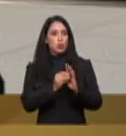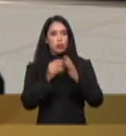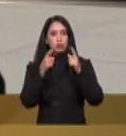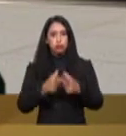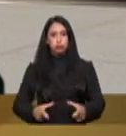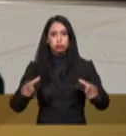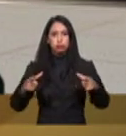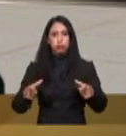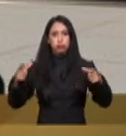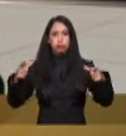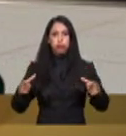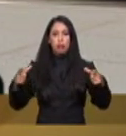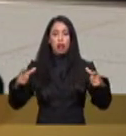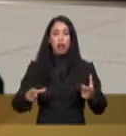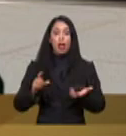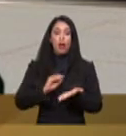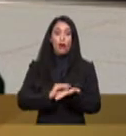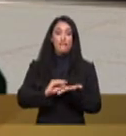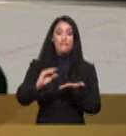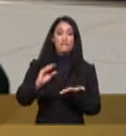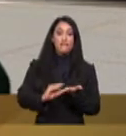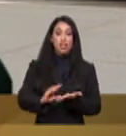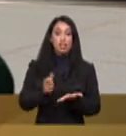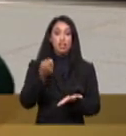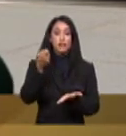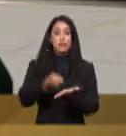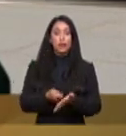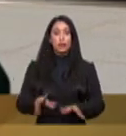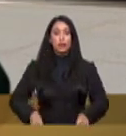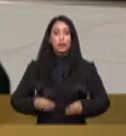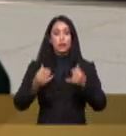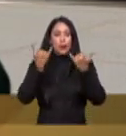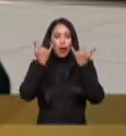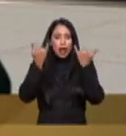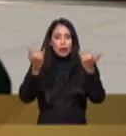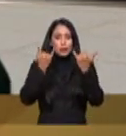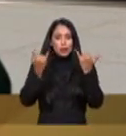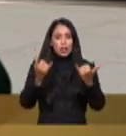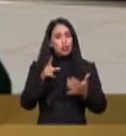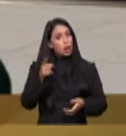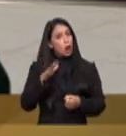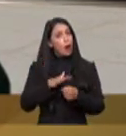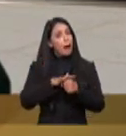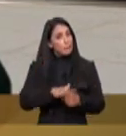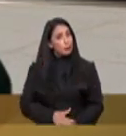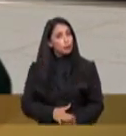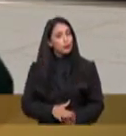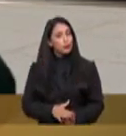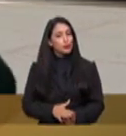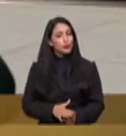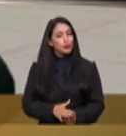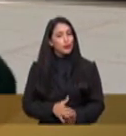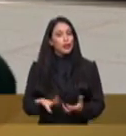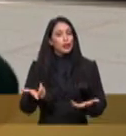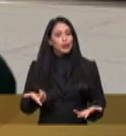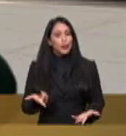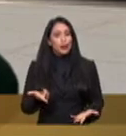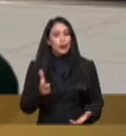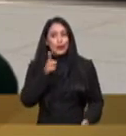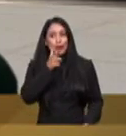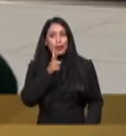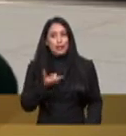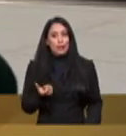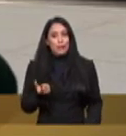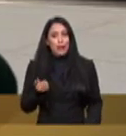maior quanto maior for o investimento do anunciante. Vejam aqui a questão do abuso. O alcance do conteúdo será tanto